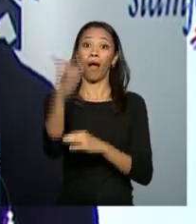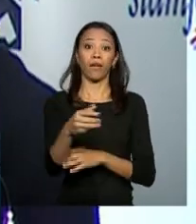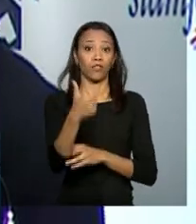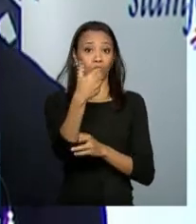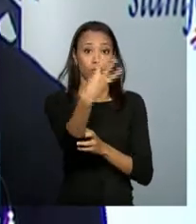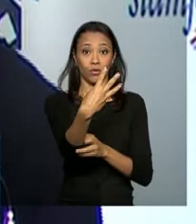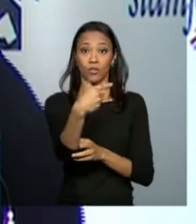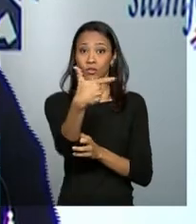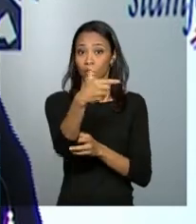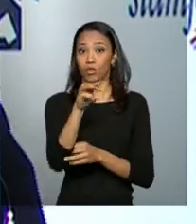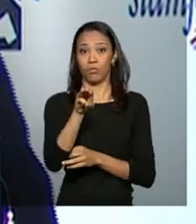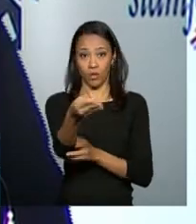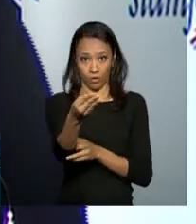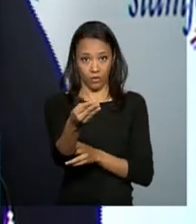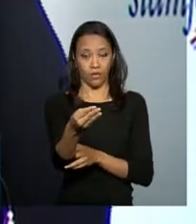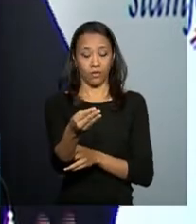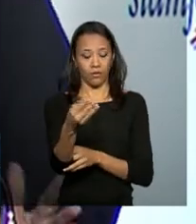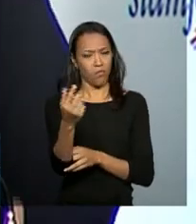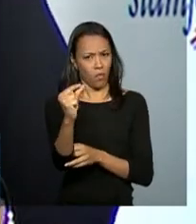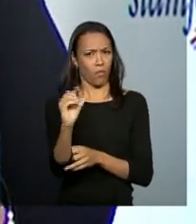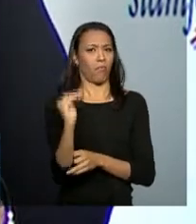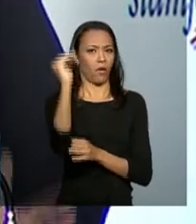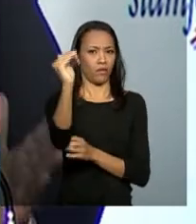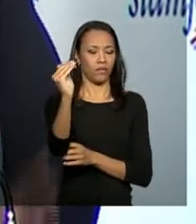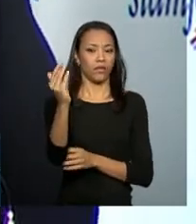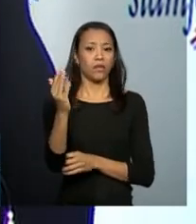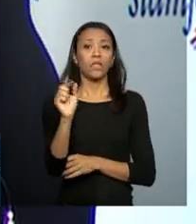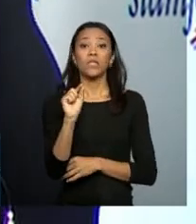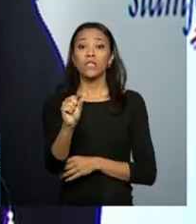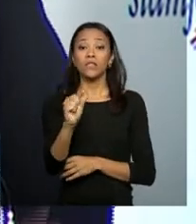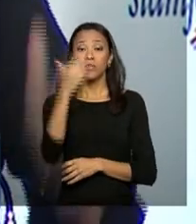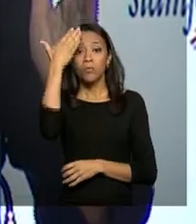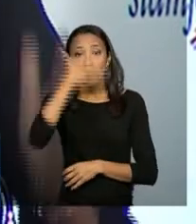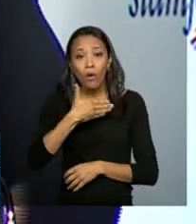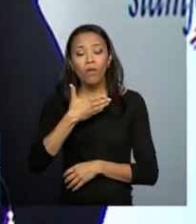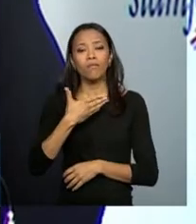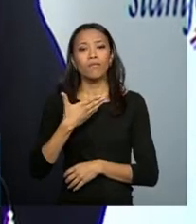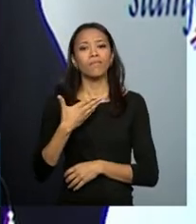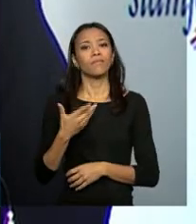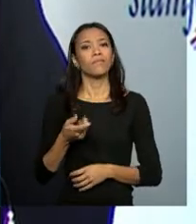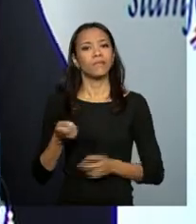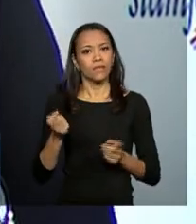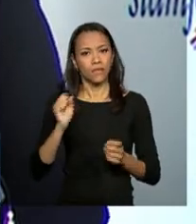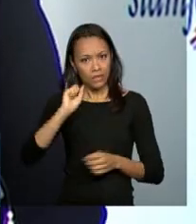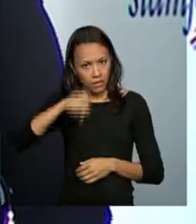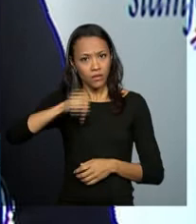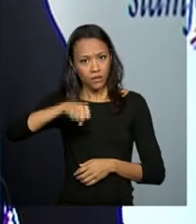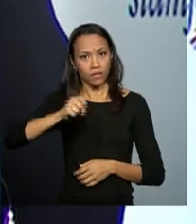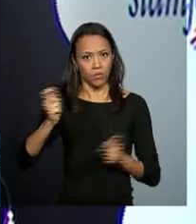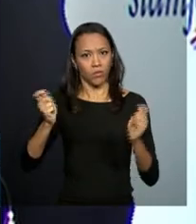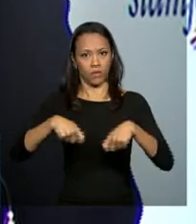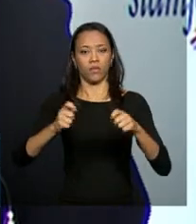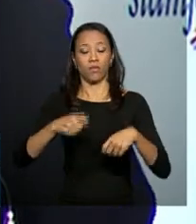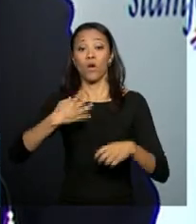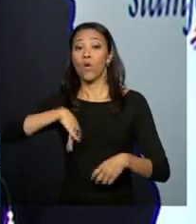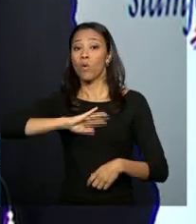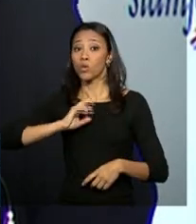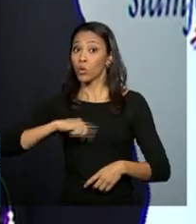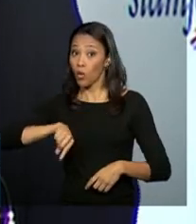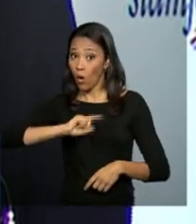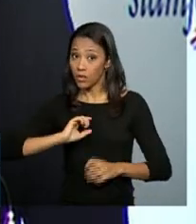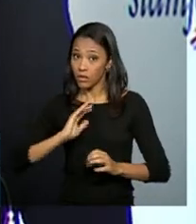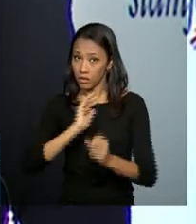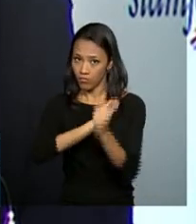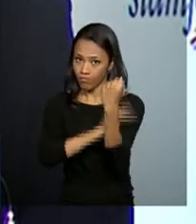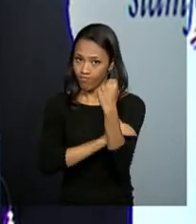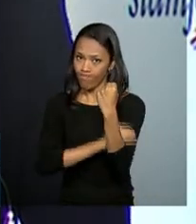mil, é um pouco mais. Isso mostra que é possível, sim, quando a gente se empenha,